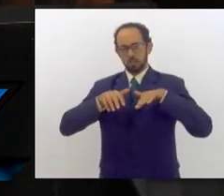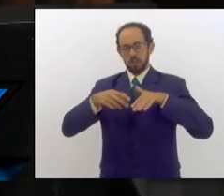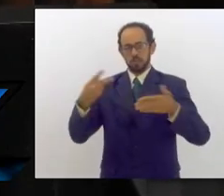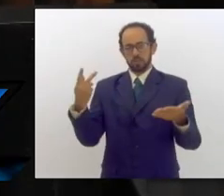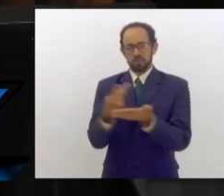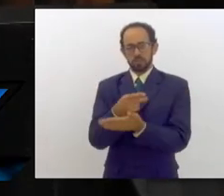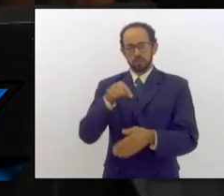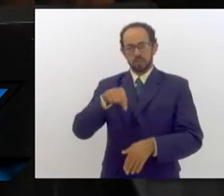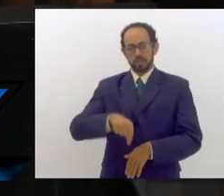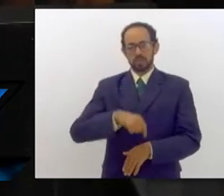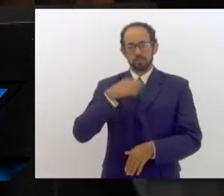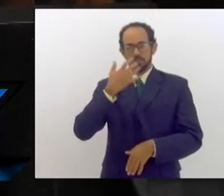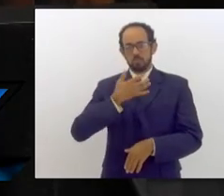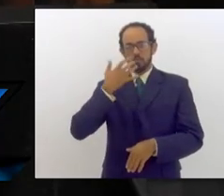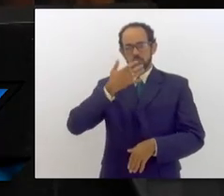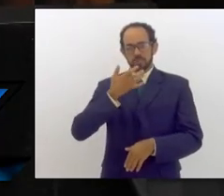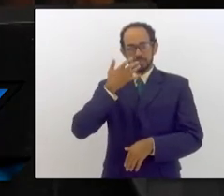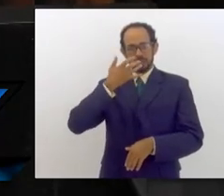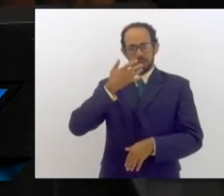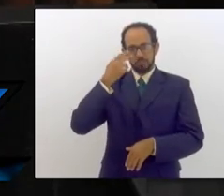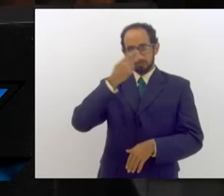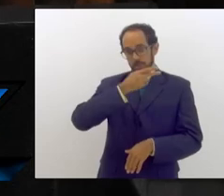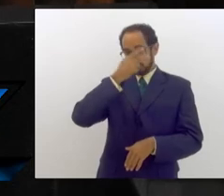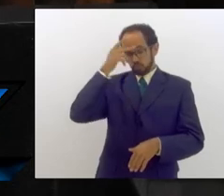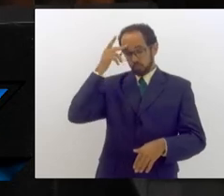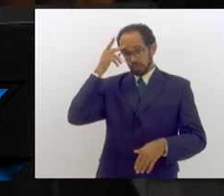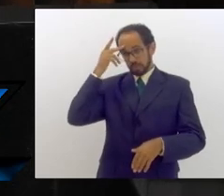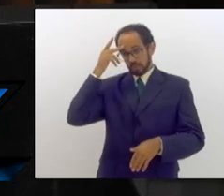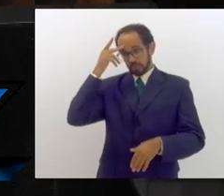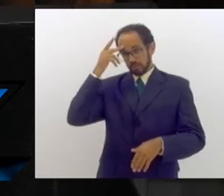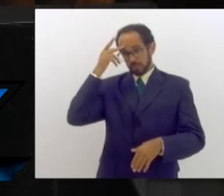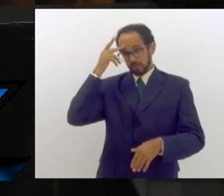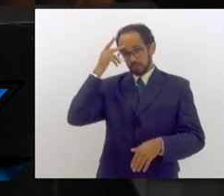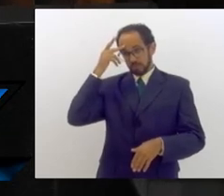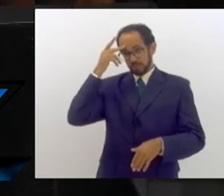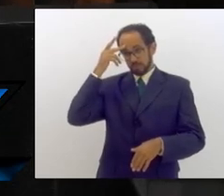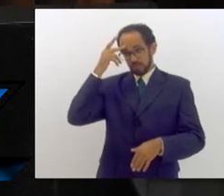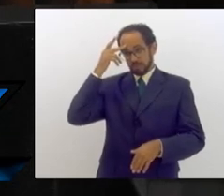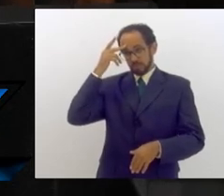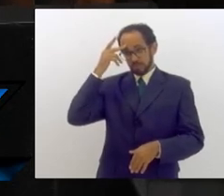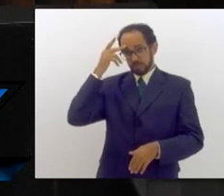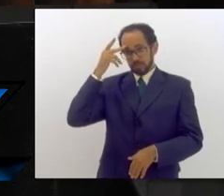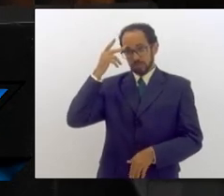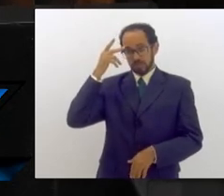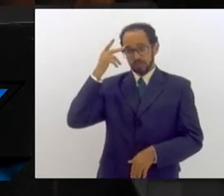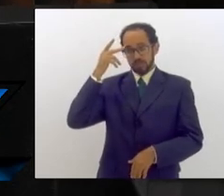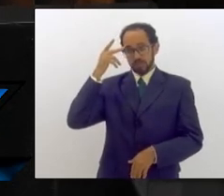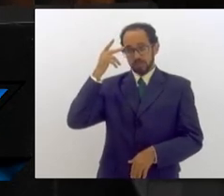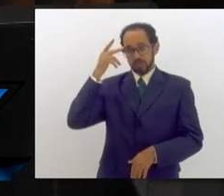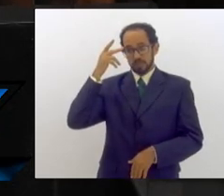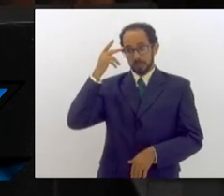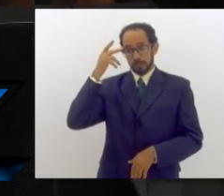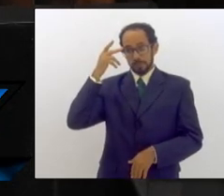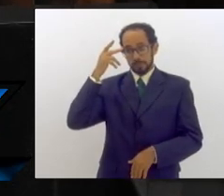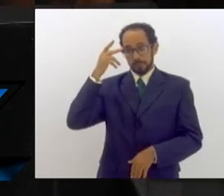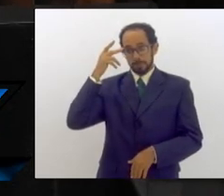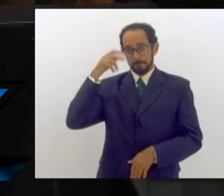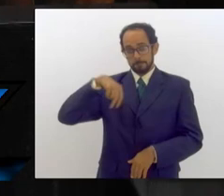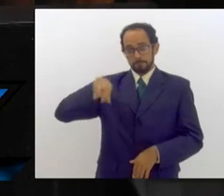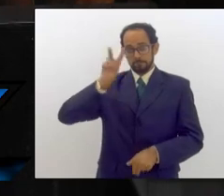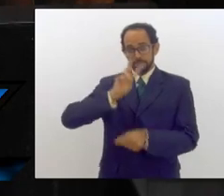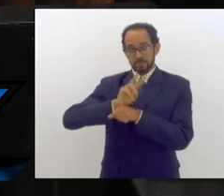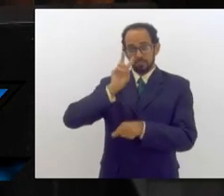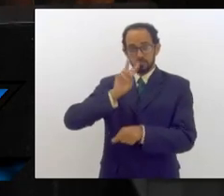música cantada por pessoas que defendem